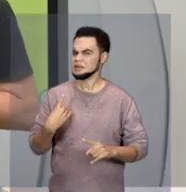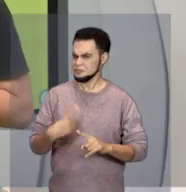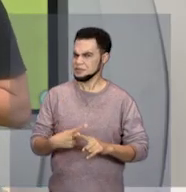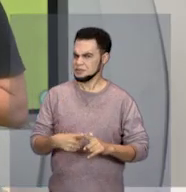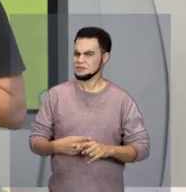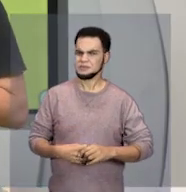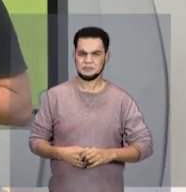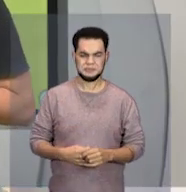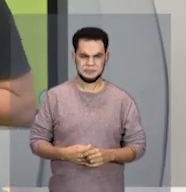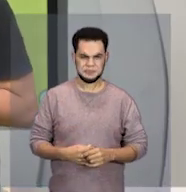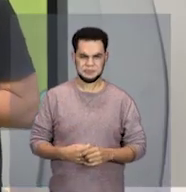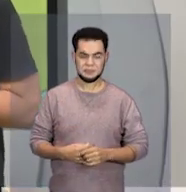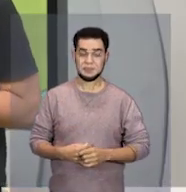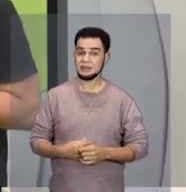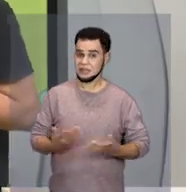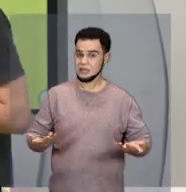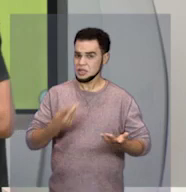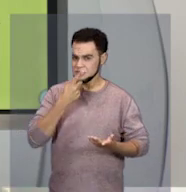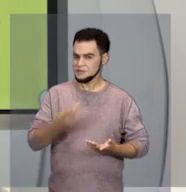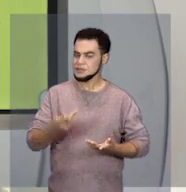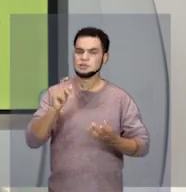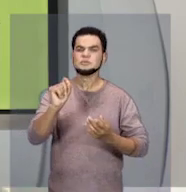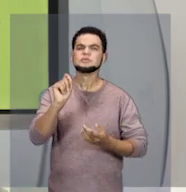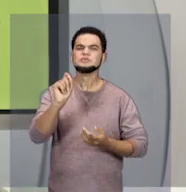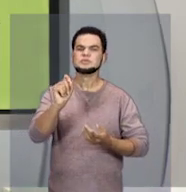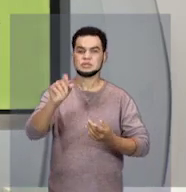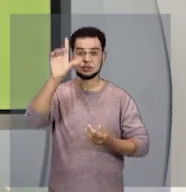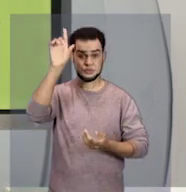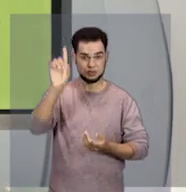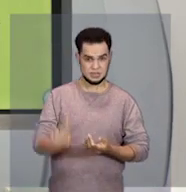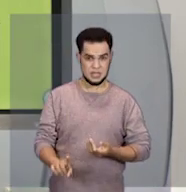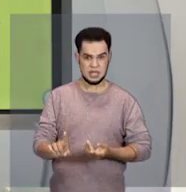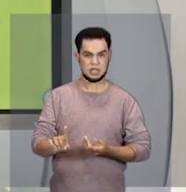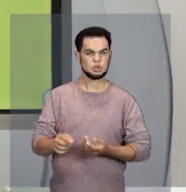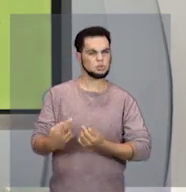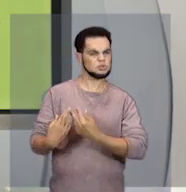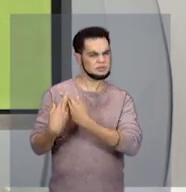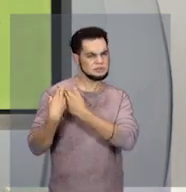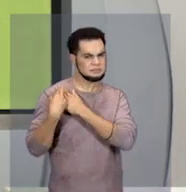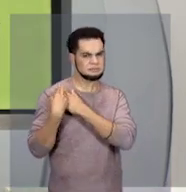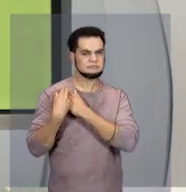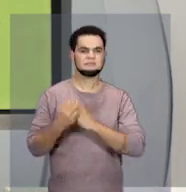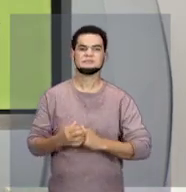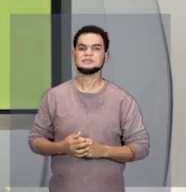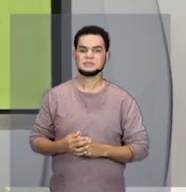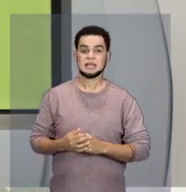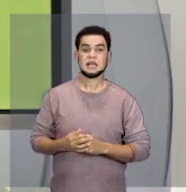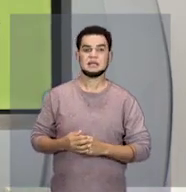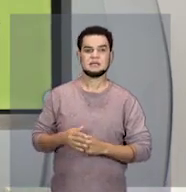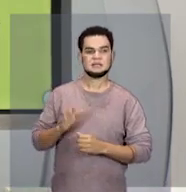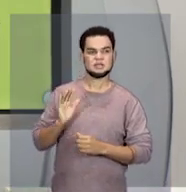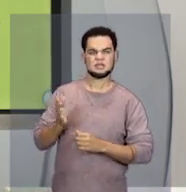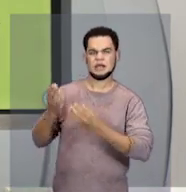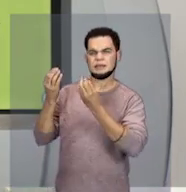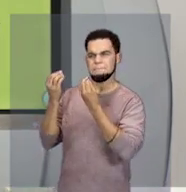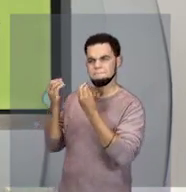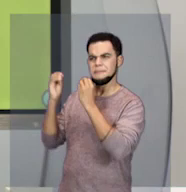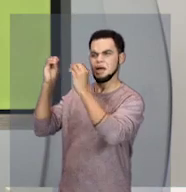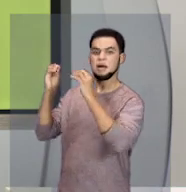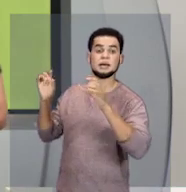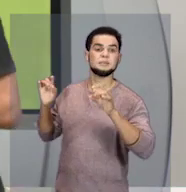que os nossos direitos e os nossos deveres, eles estão expressos em